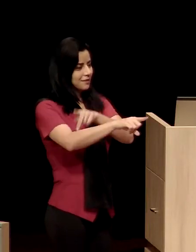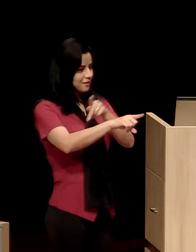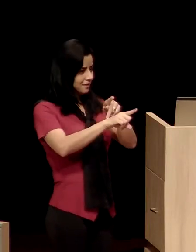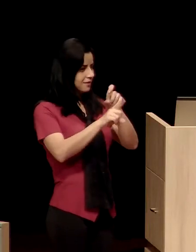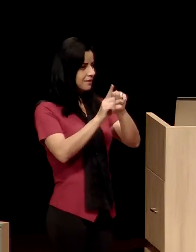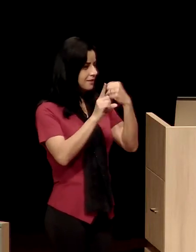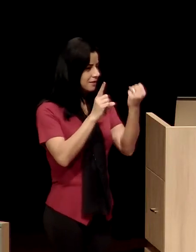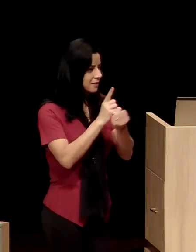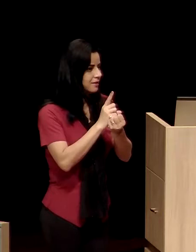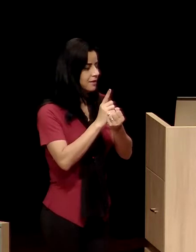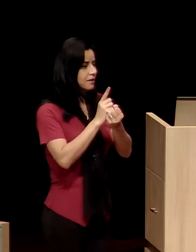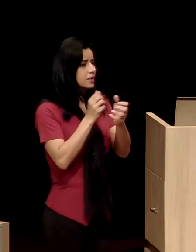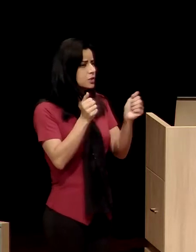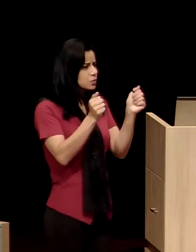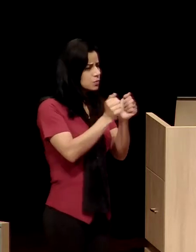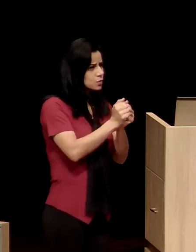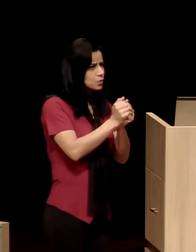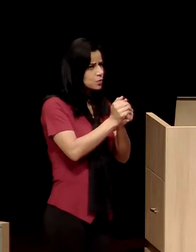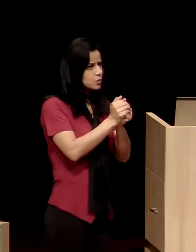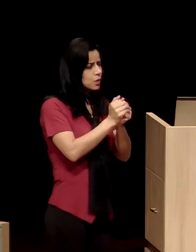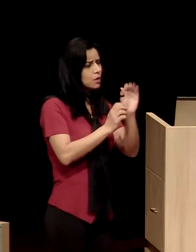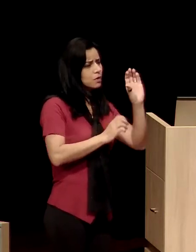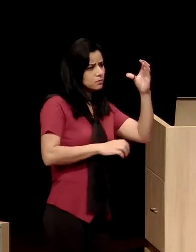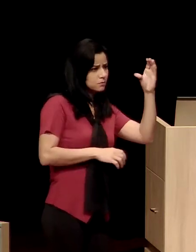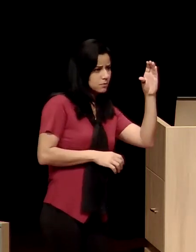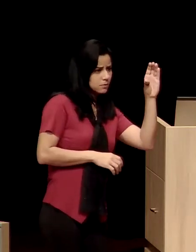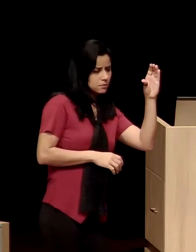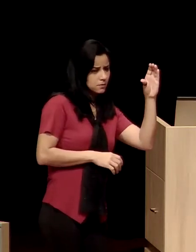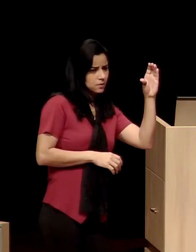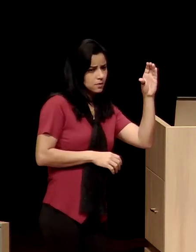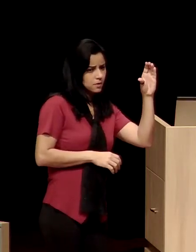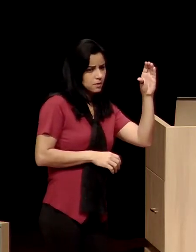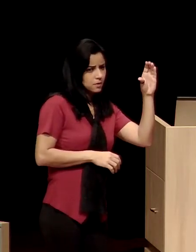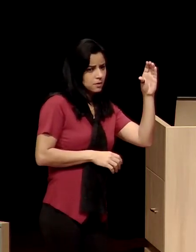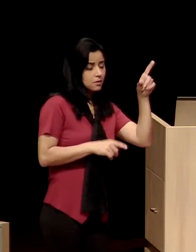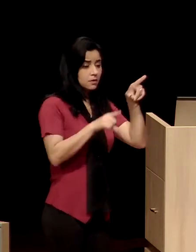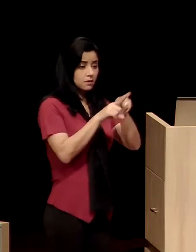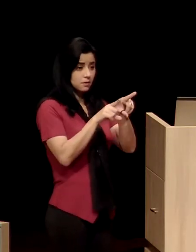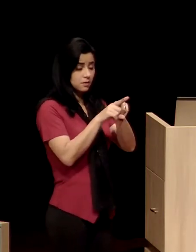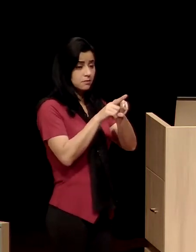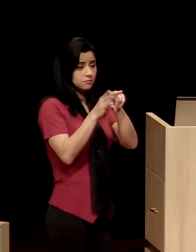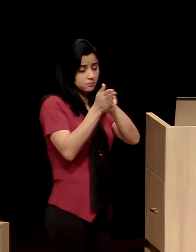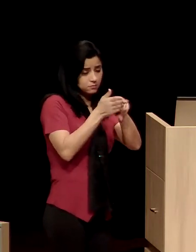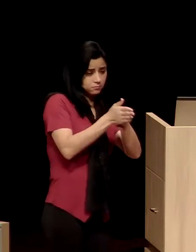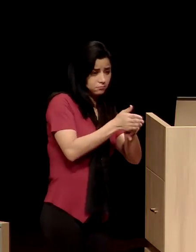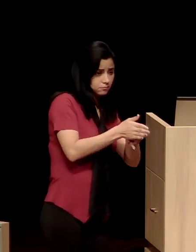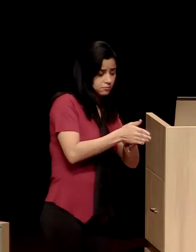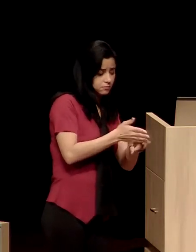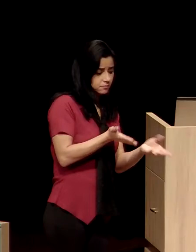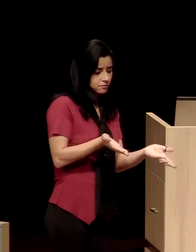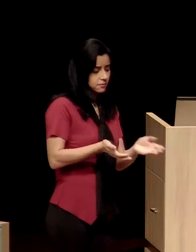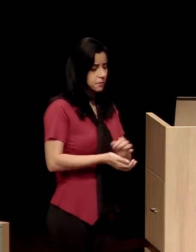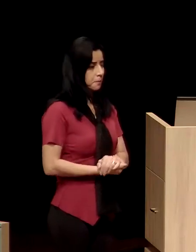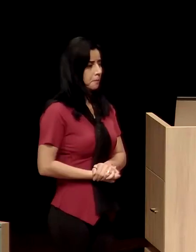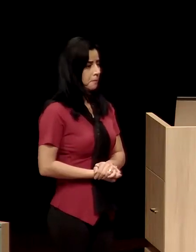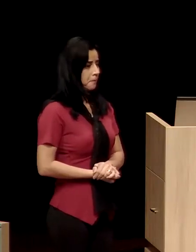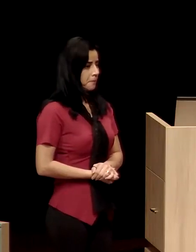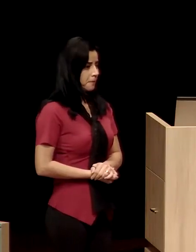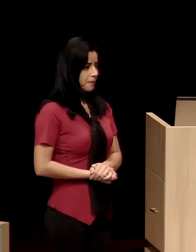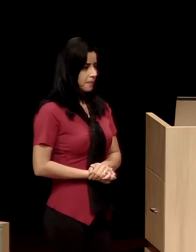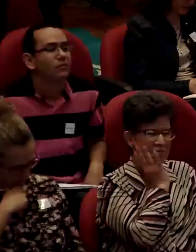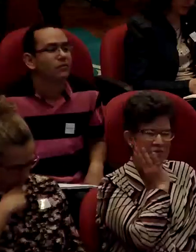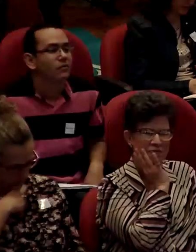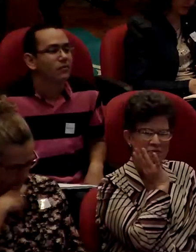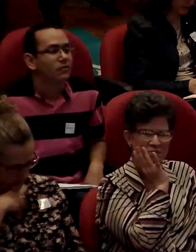pedagogia social e junto com ciências e também na sua pesquisa. And soon